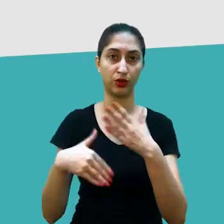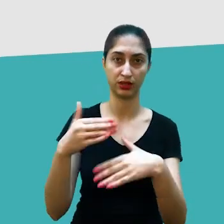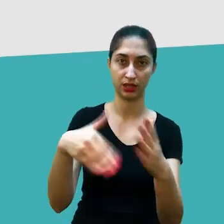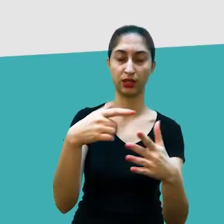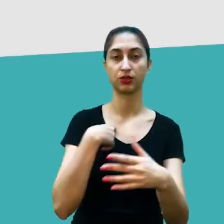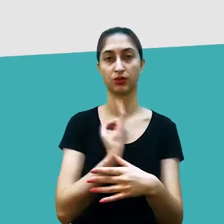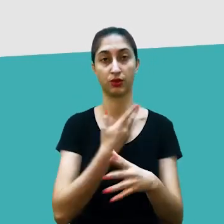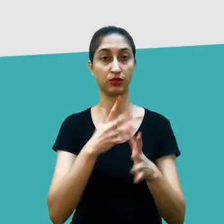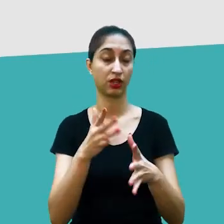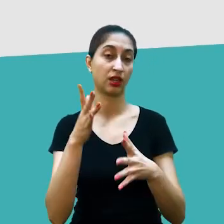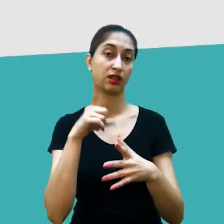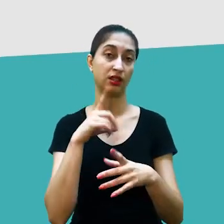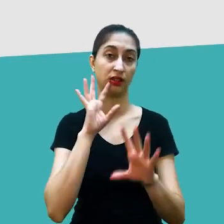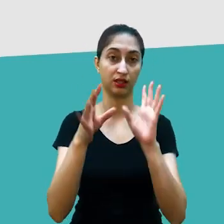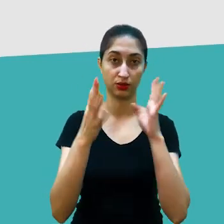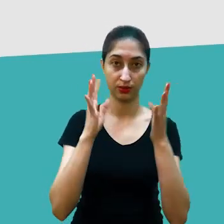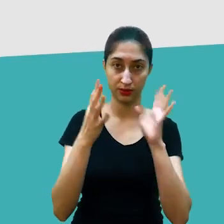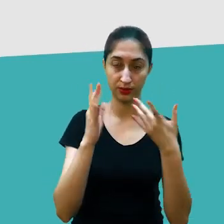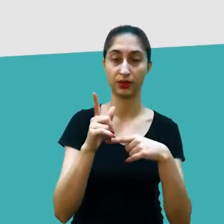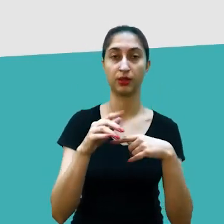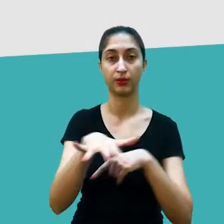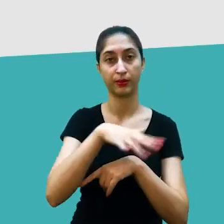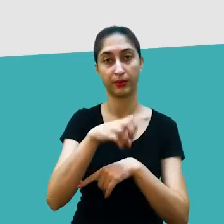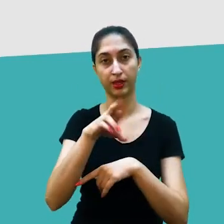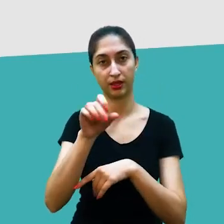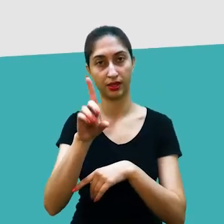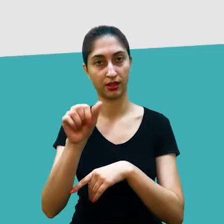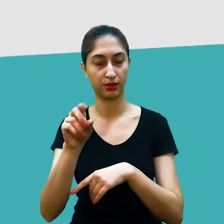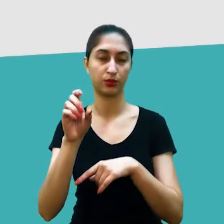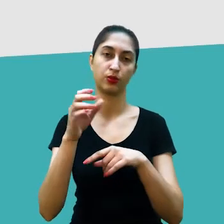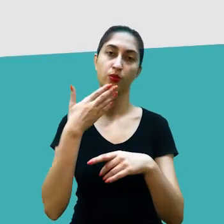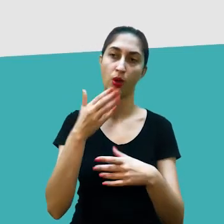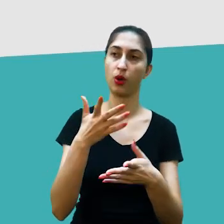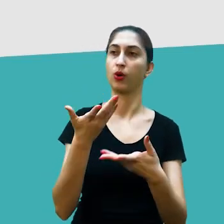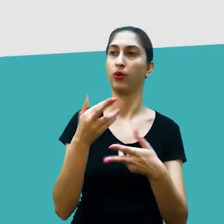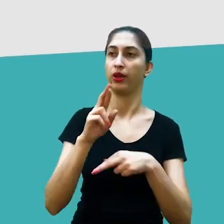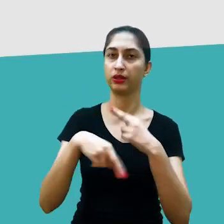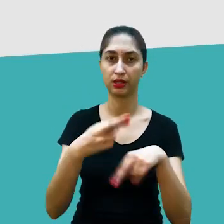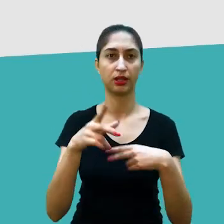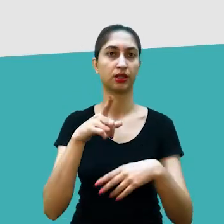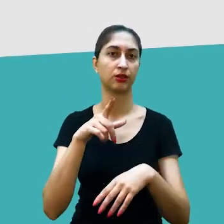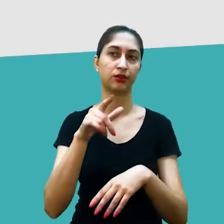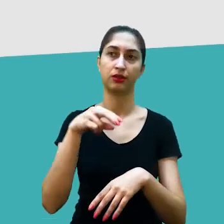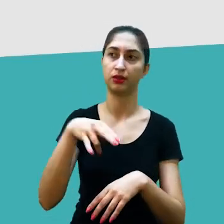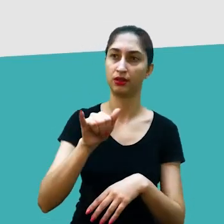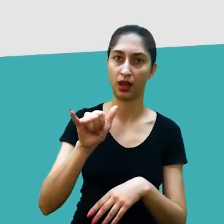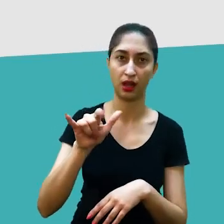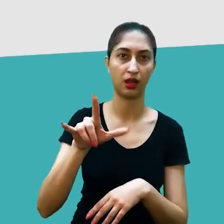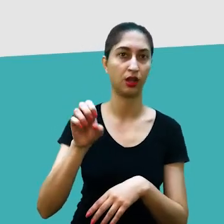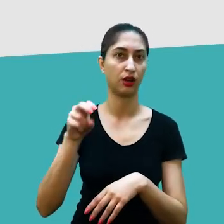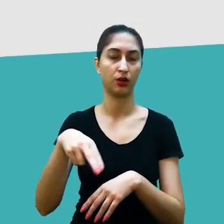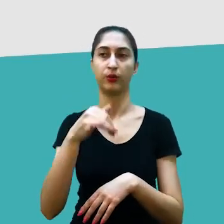nós temos já soluções no mercado com materiais que são reciclados, como o recouro, o renylon, tecidos a partir, por exemplo,